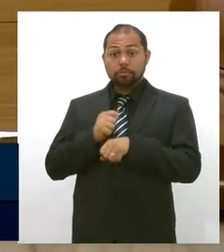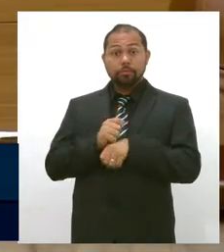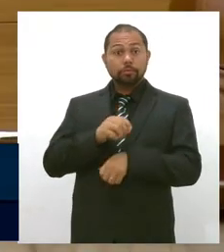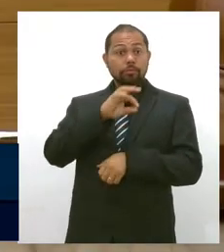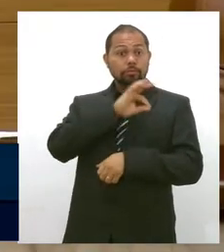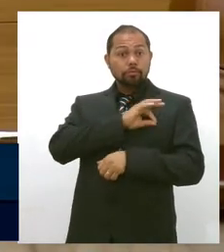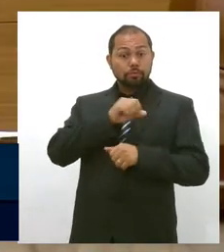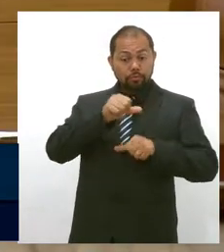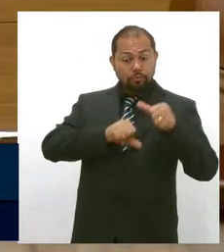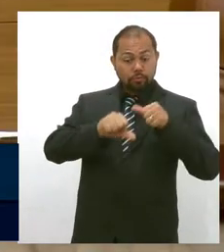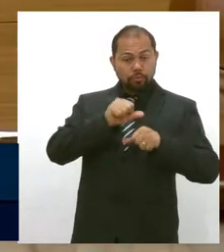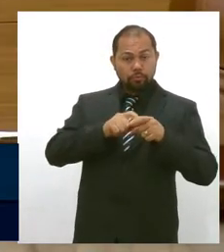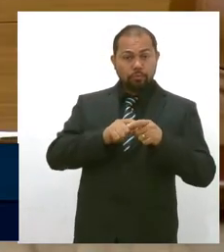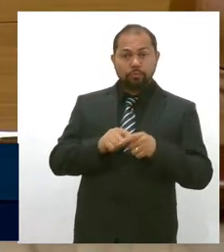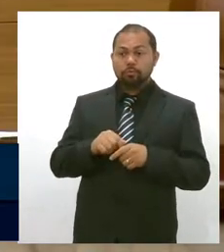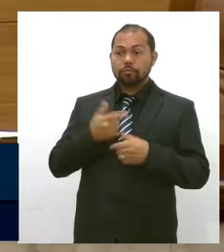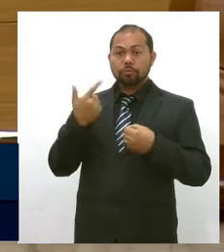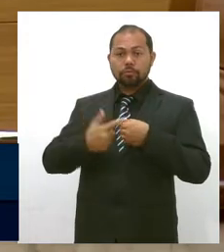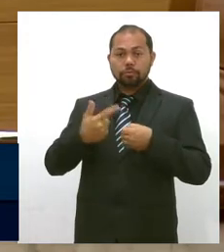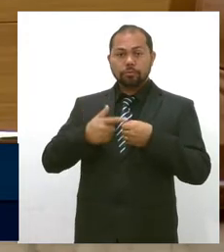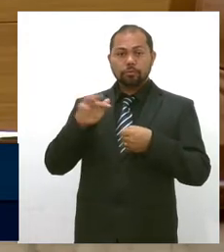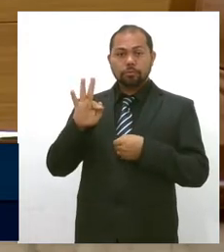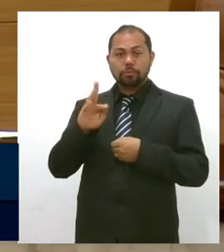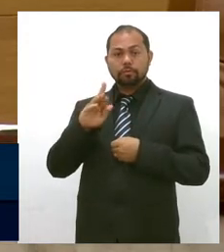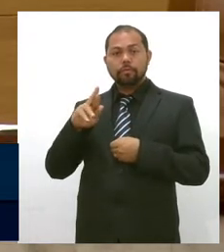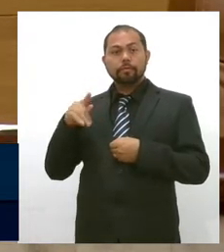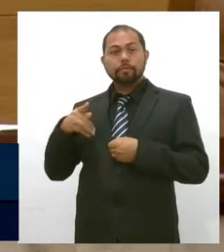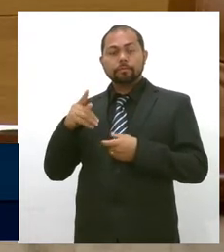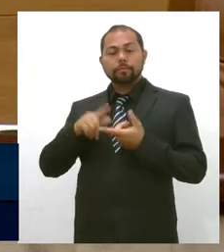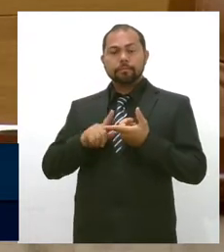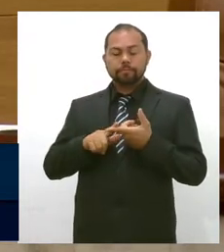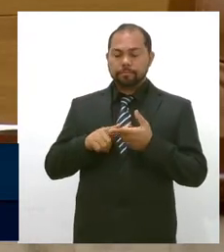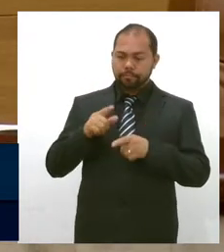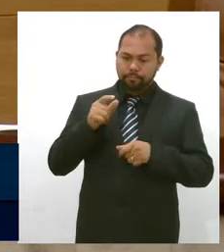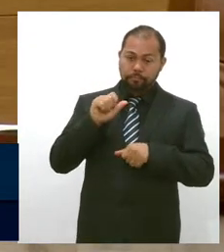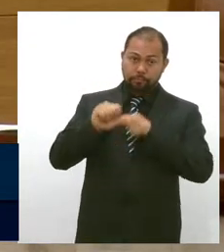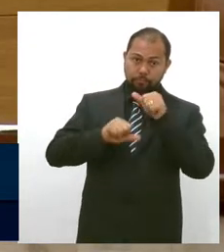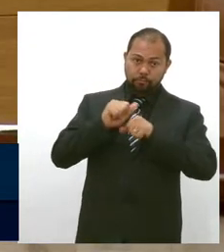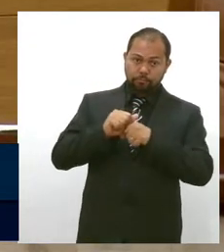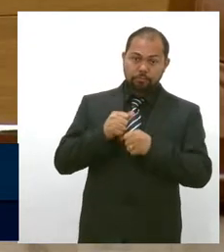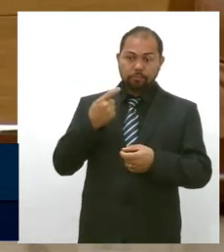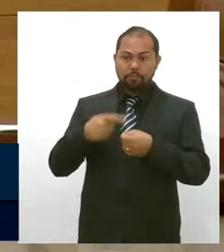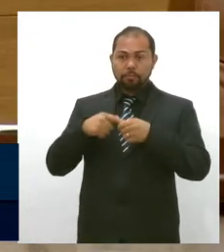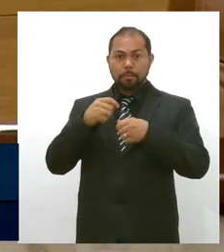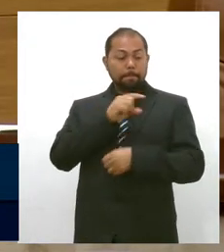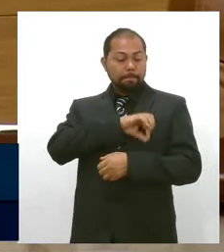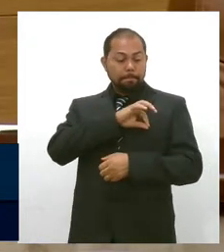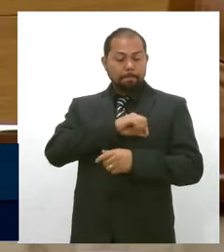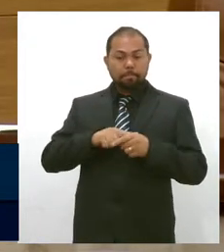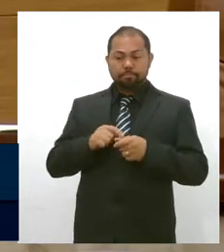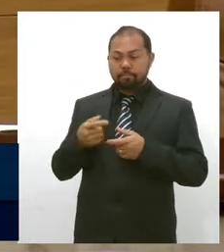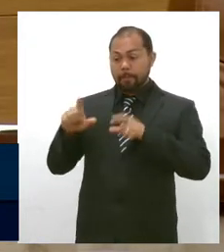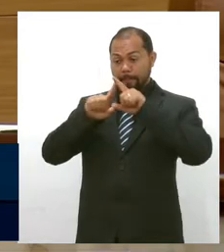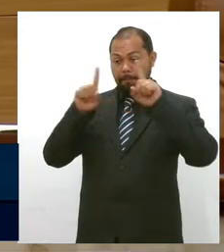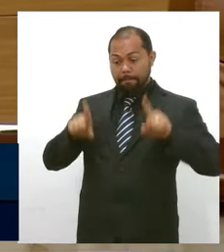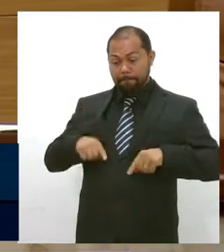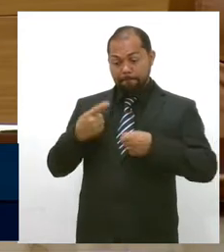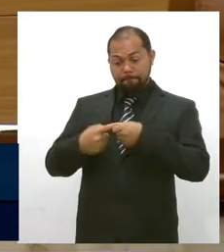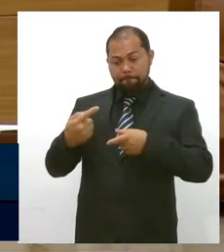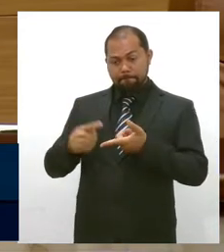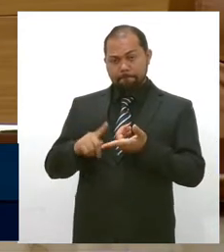Paulo e a revisão geral anual dos salários dos servidores do referido local. A deputada Maria Mendonça ocupou a tribuna, saudando os presentes e,